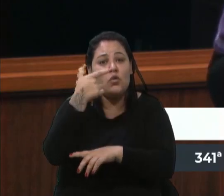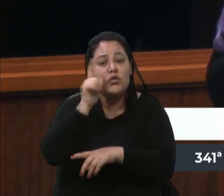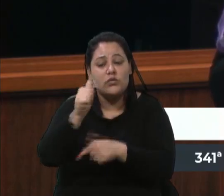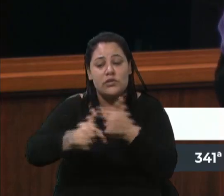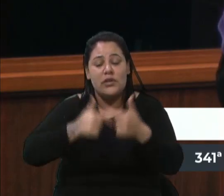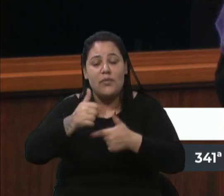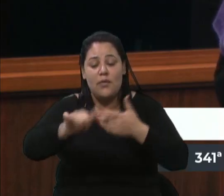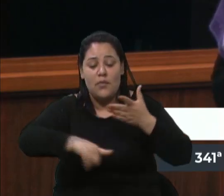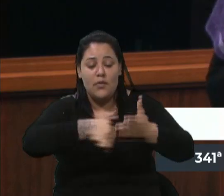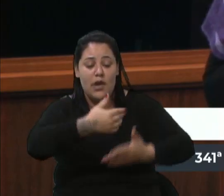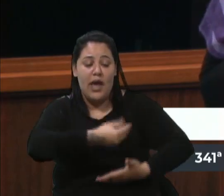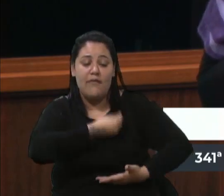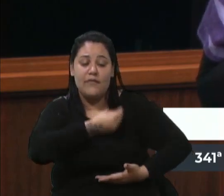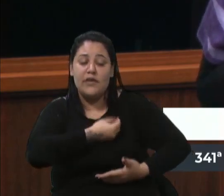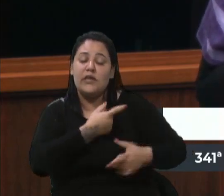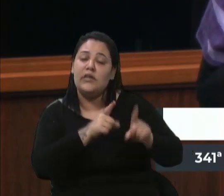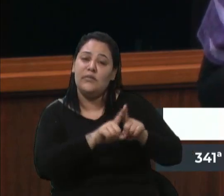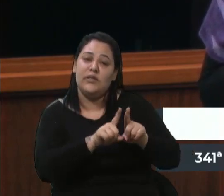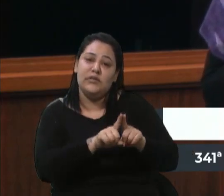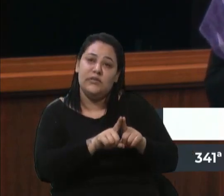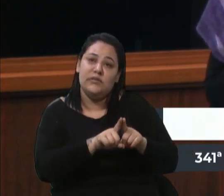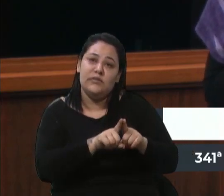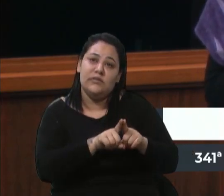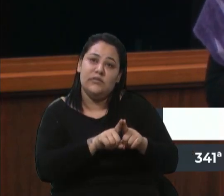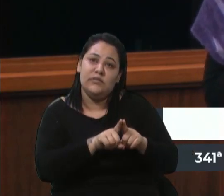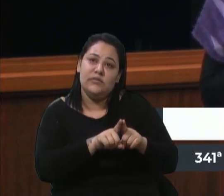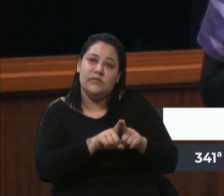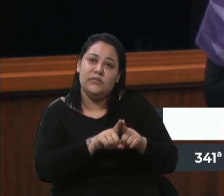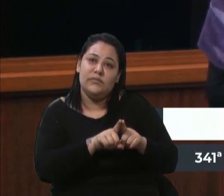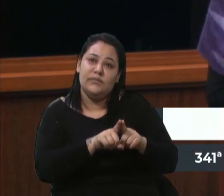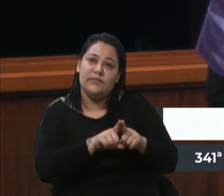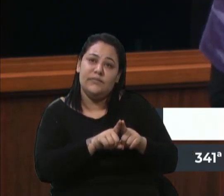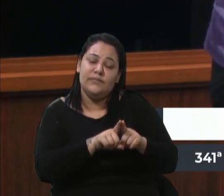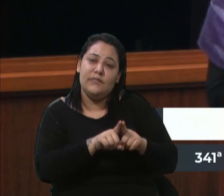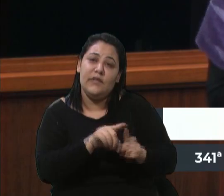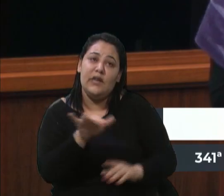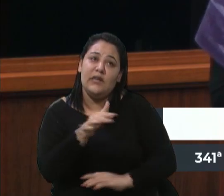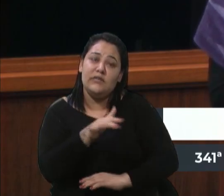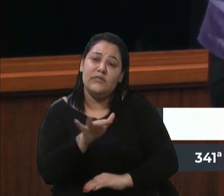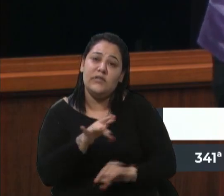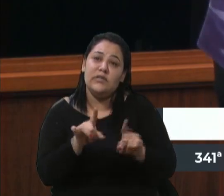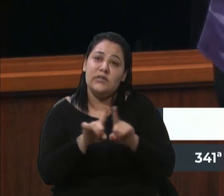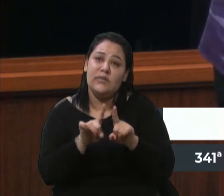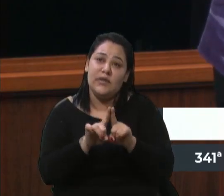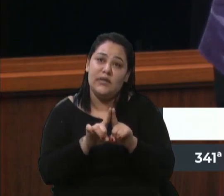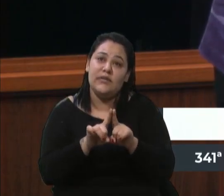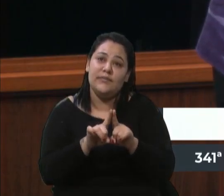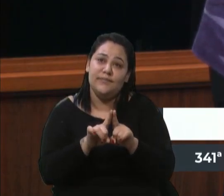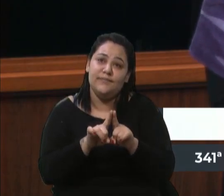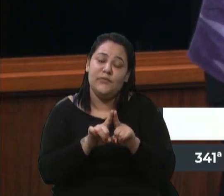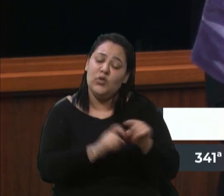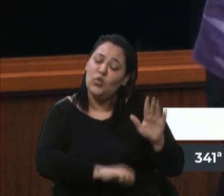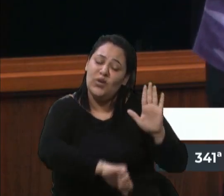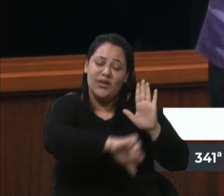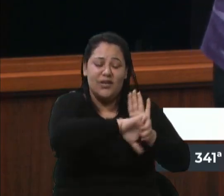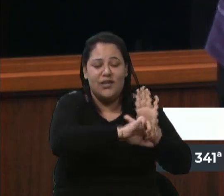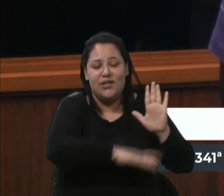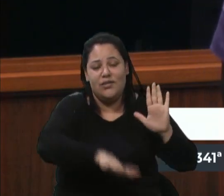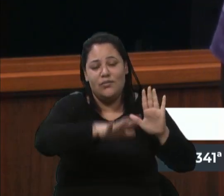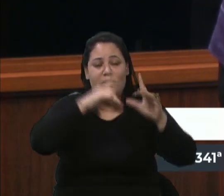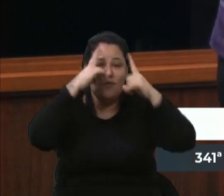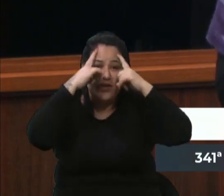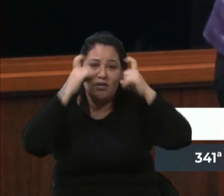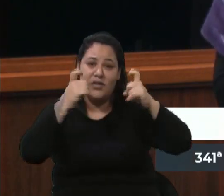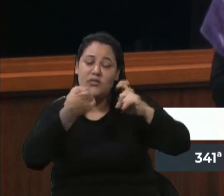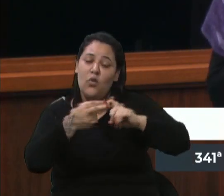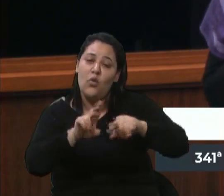vida, inclusive saindo muitas vezes daquela marginalidade ou daquela